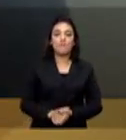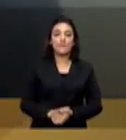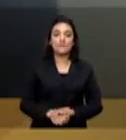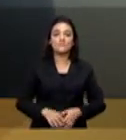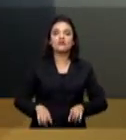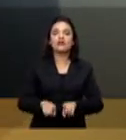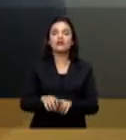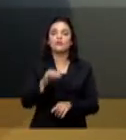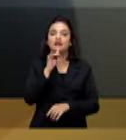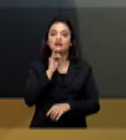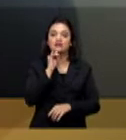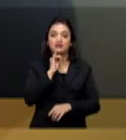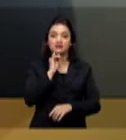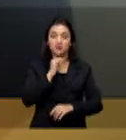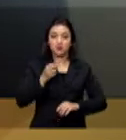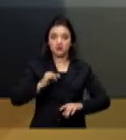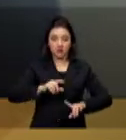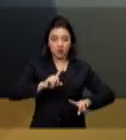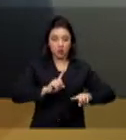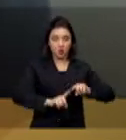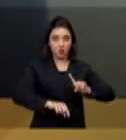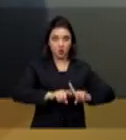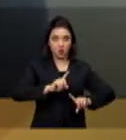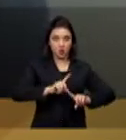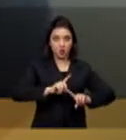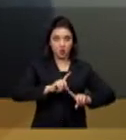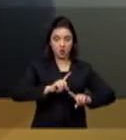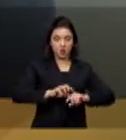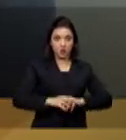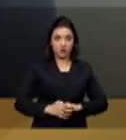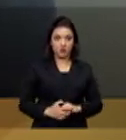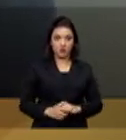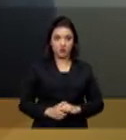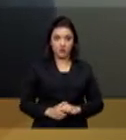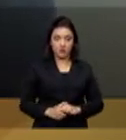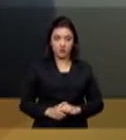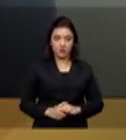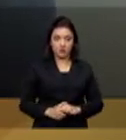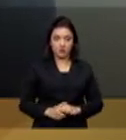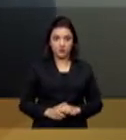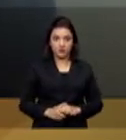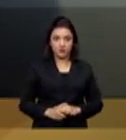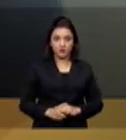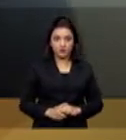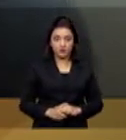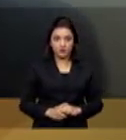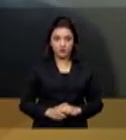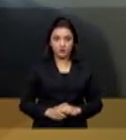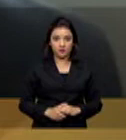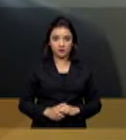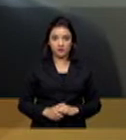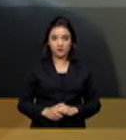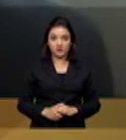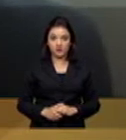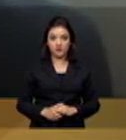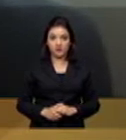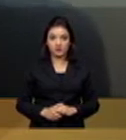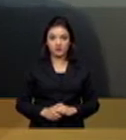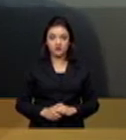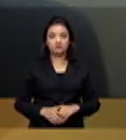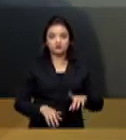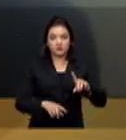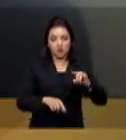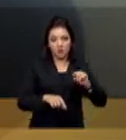para a hipótese em que o objeto material da conduta é um produto para